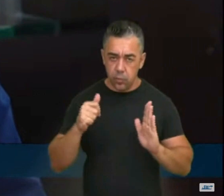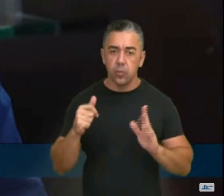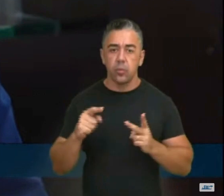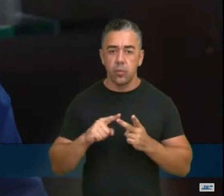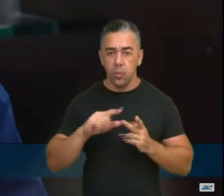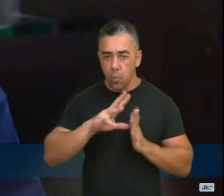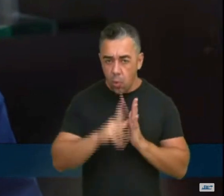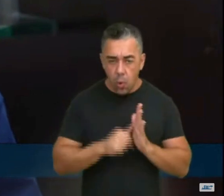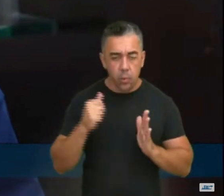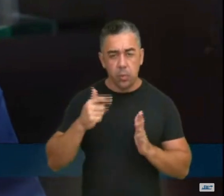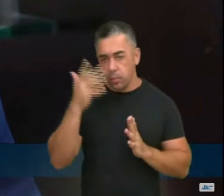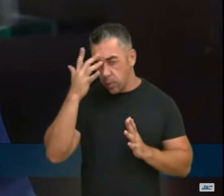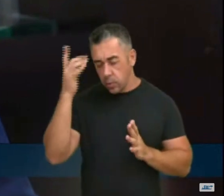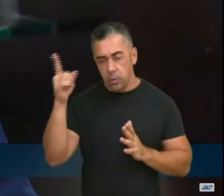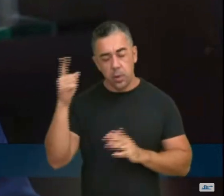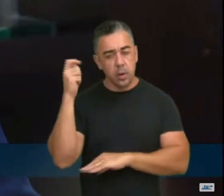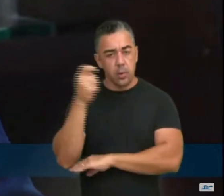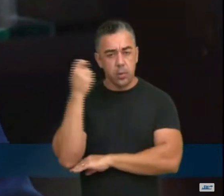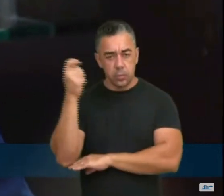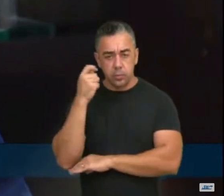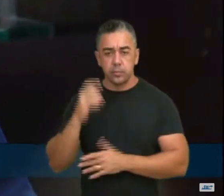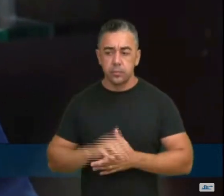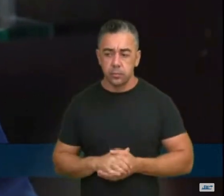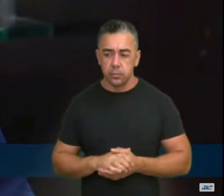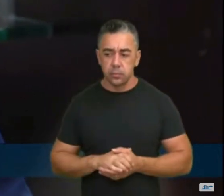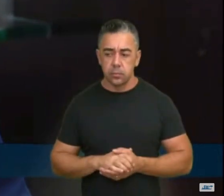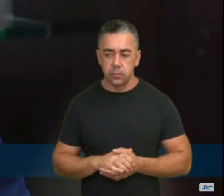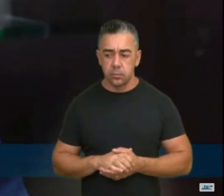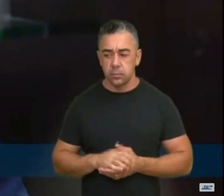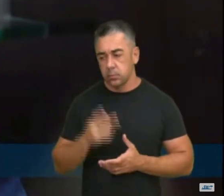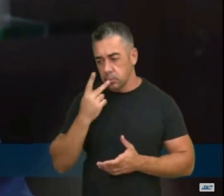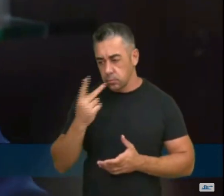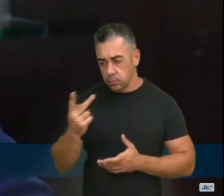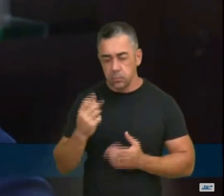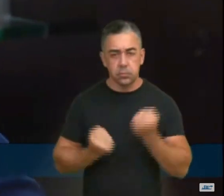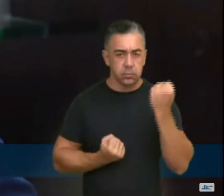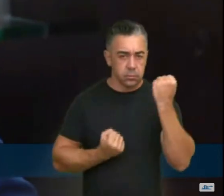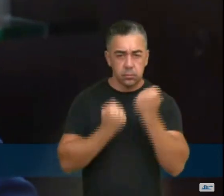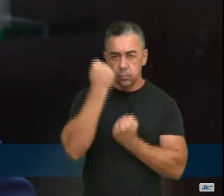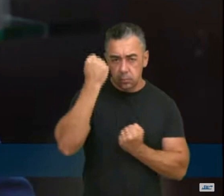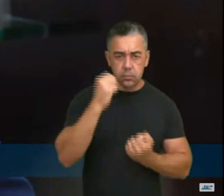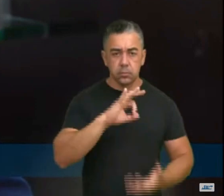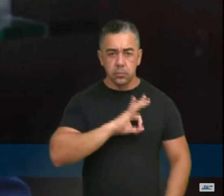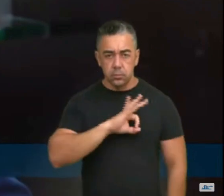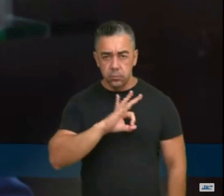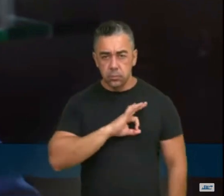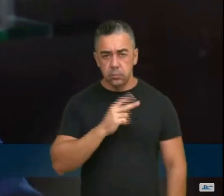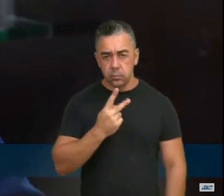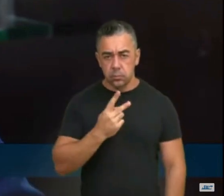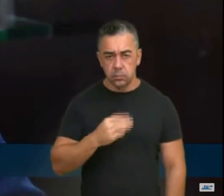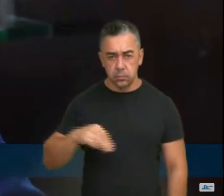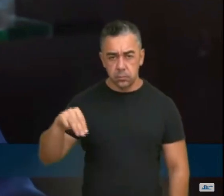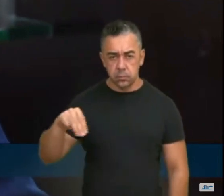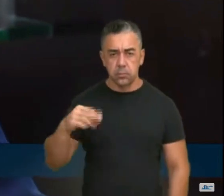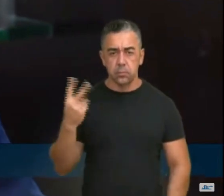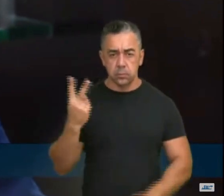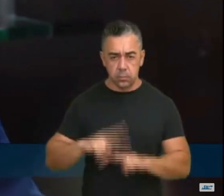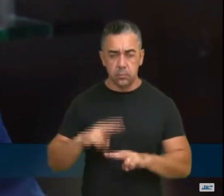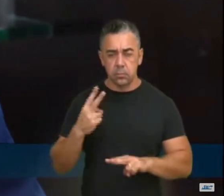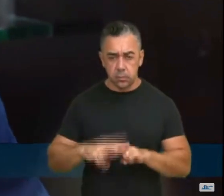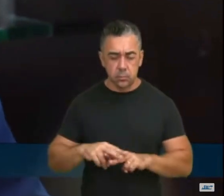e roubos no Rio Grande do Sul aliás eu desejo muito sucesso à polícia militar que prenda